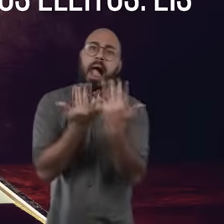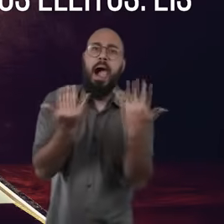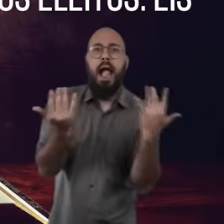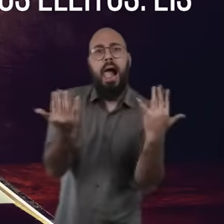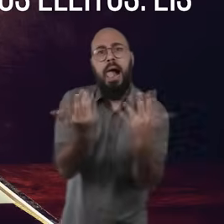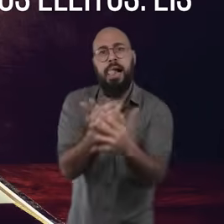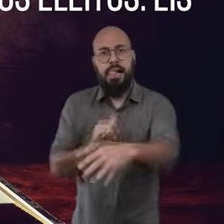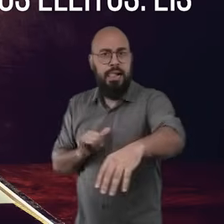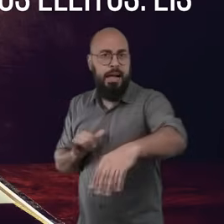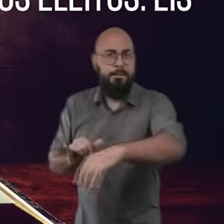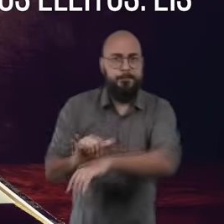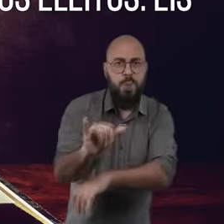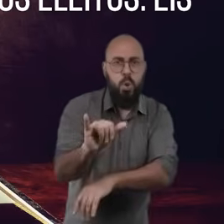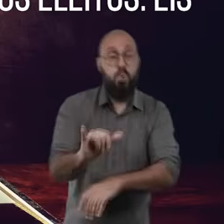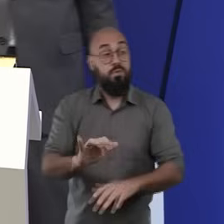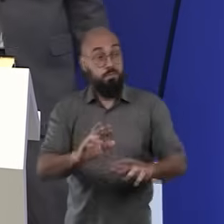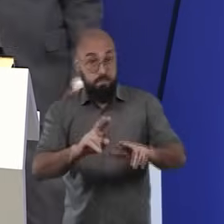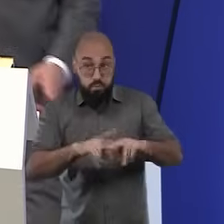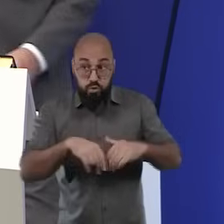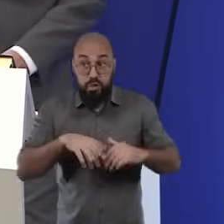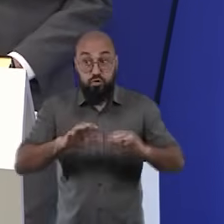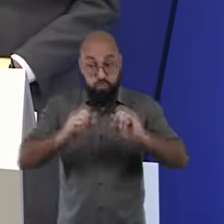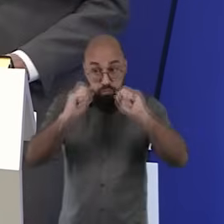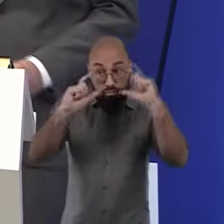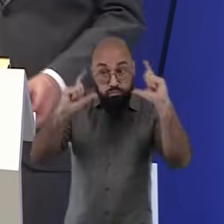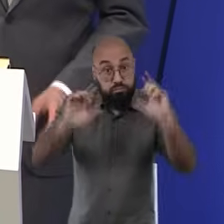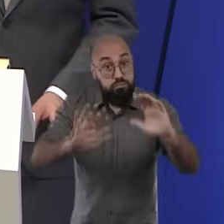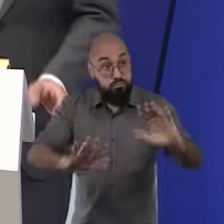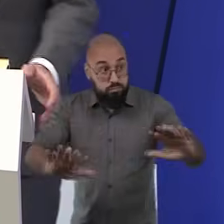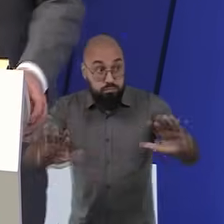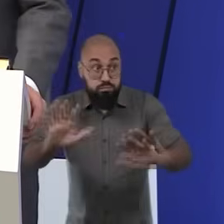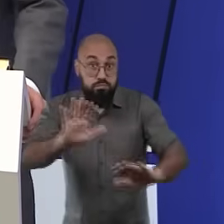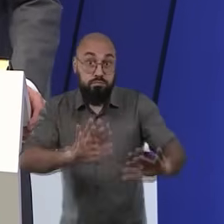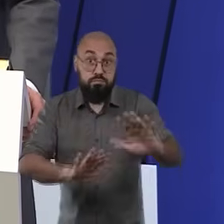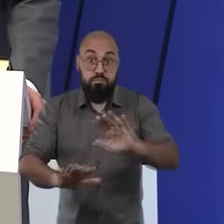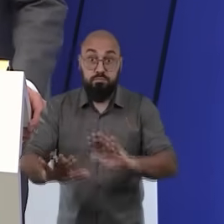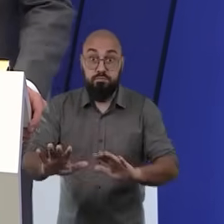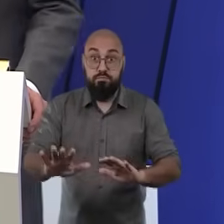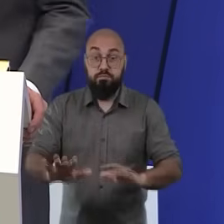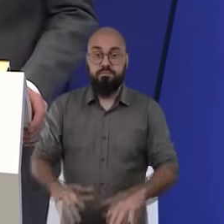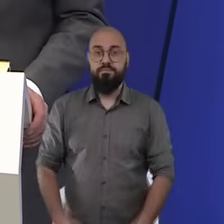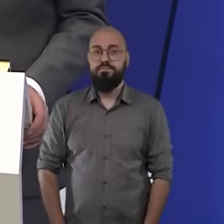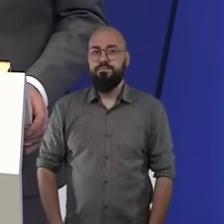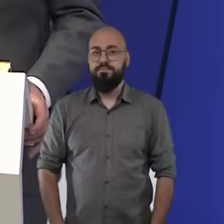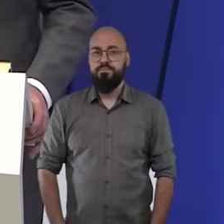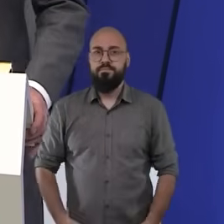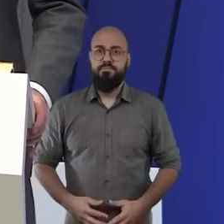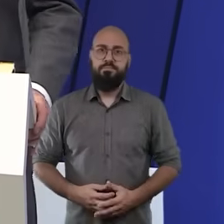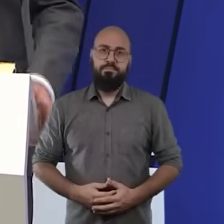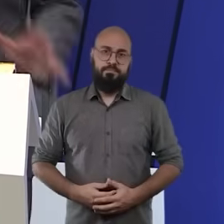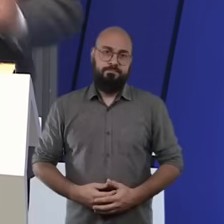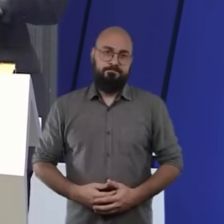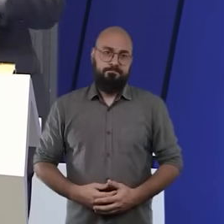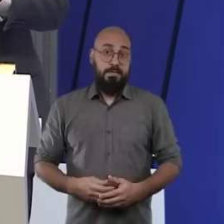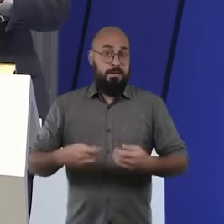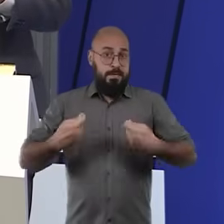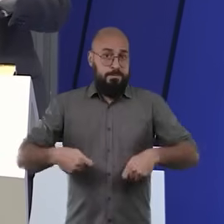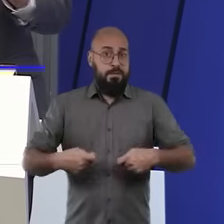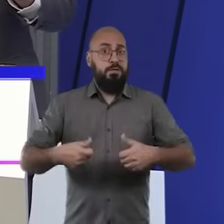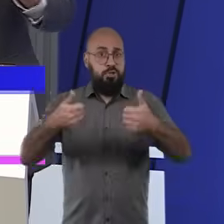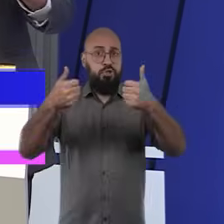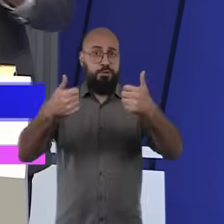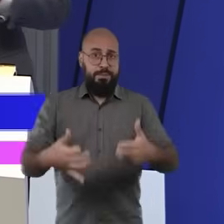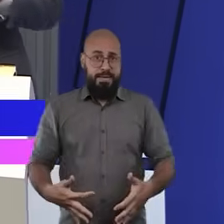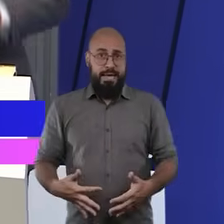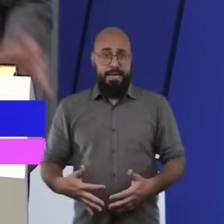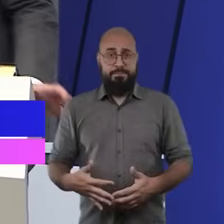que tenho predito isso a vocês. Eu preciso lhe explicar algo aqui, que algumas pessoas